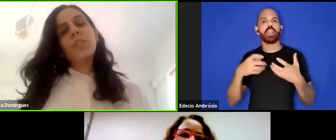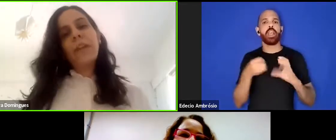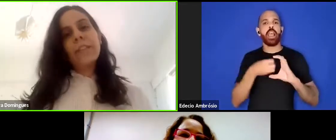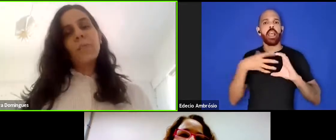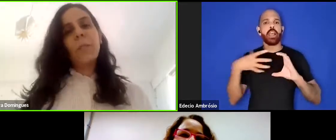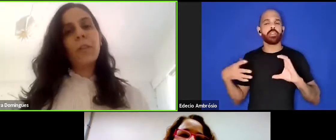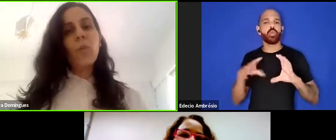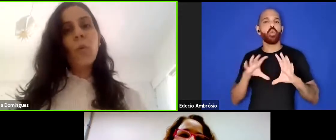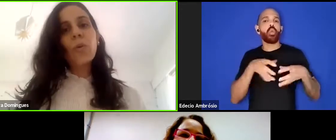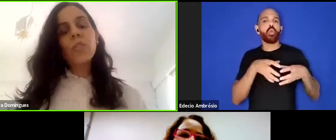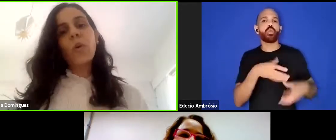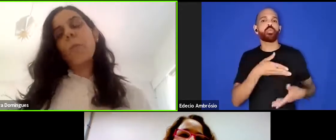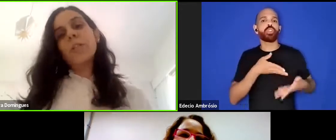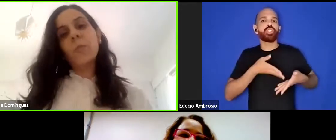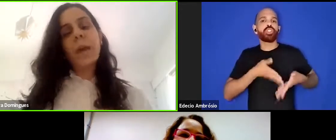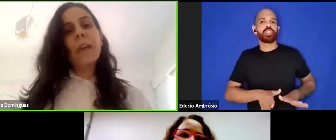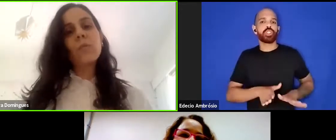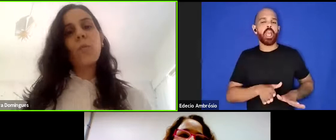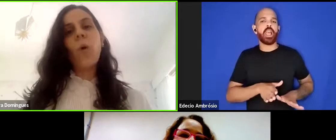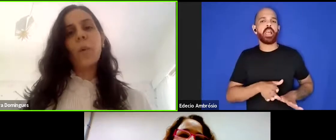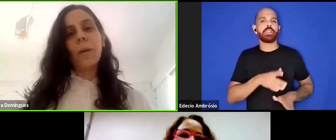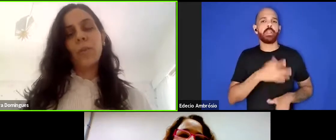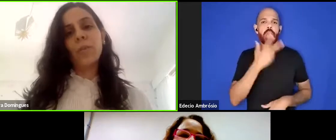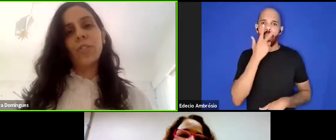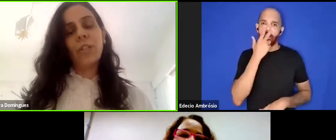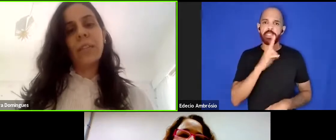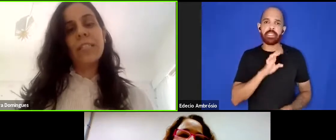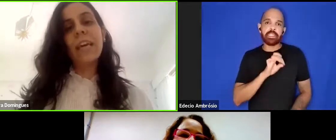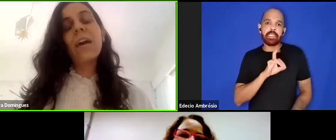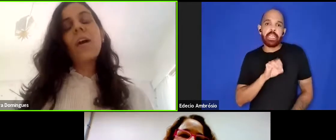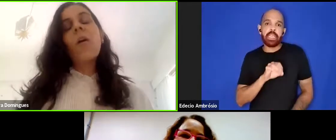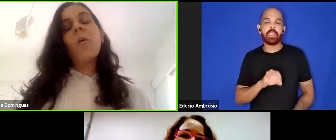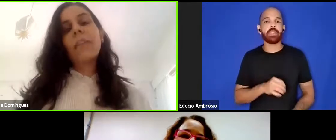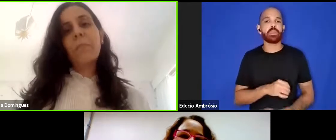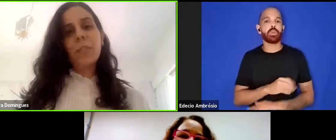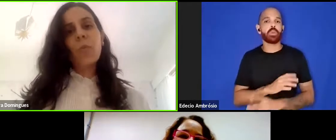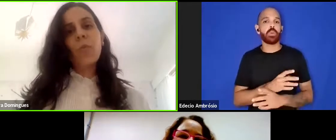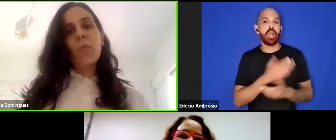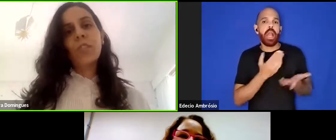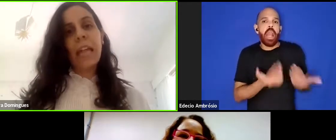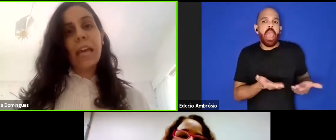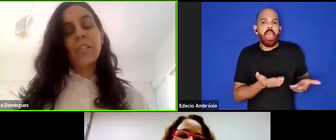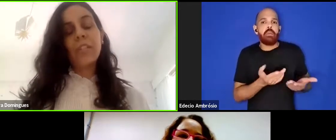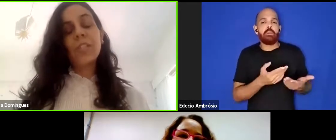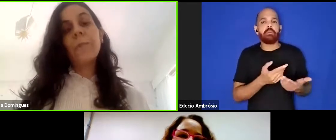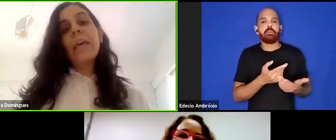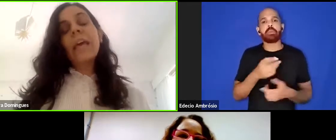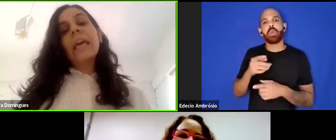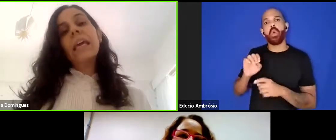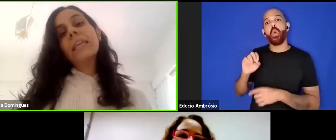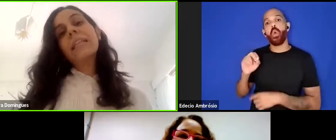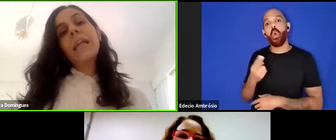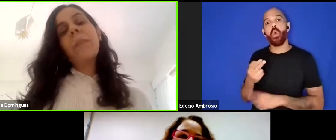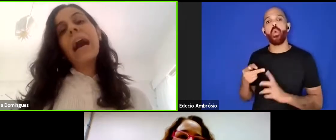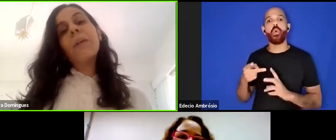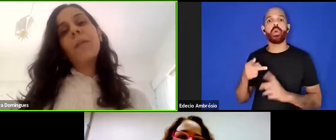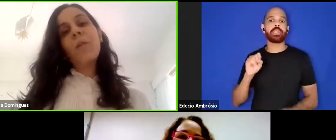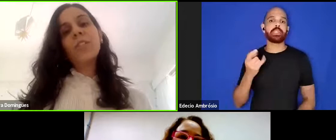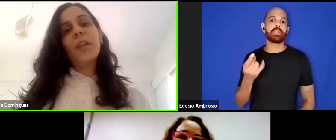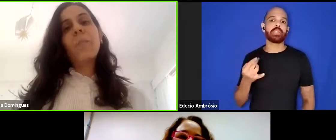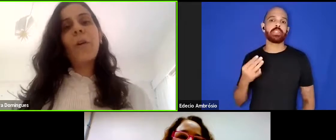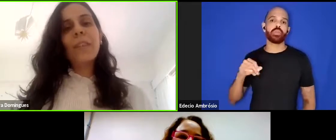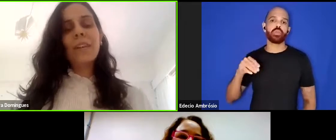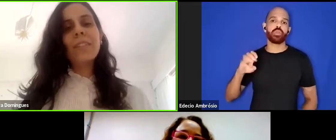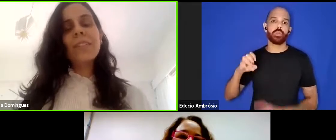nascem muitas das vezes prematuros, com baixo peso, com alguma patologia ao nascer ou até mesmo com síndrome genética. E esse trabalho